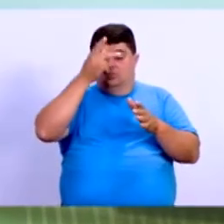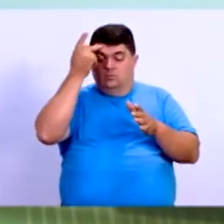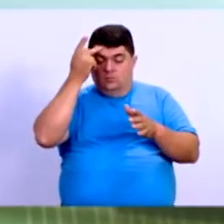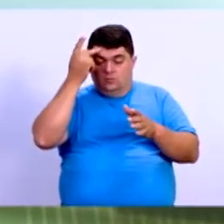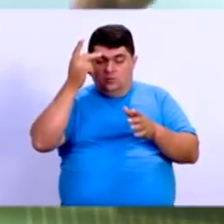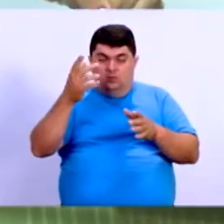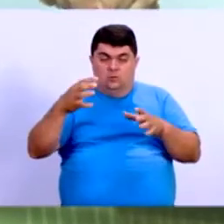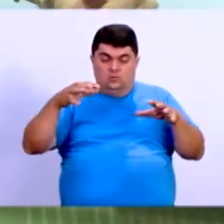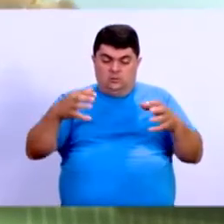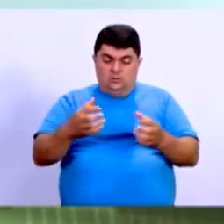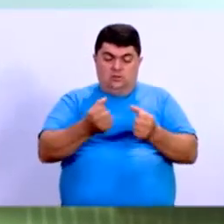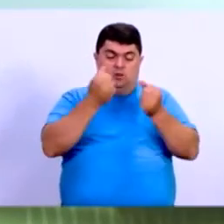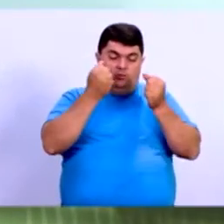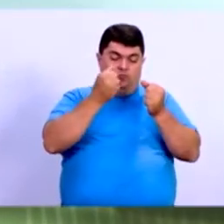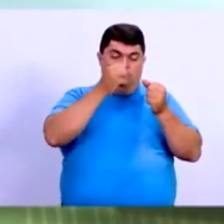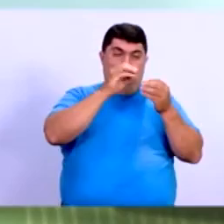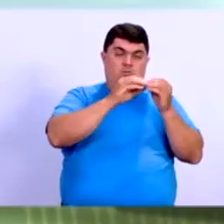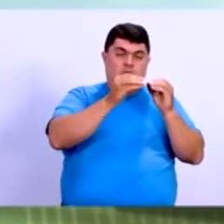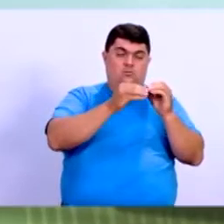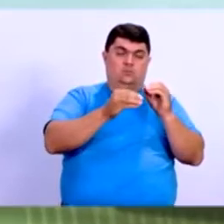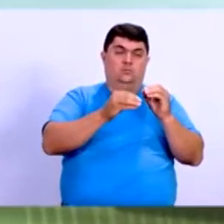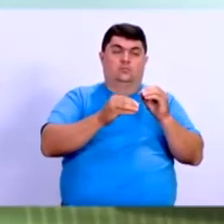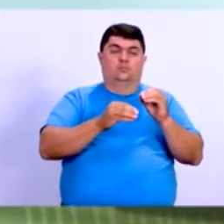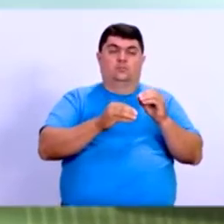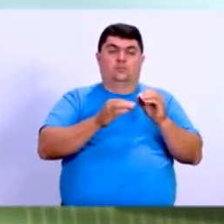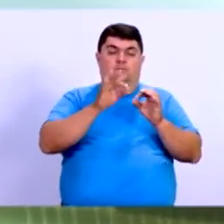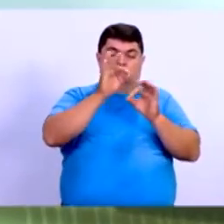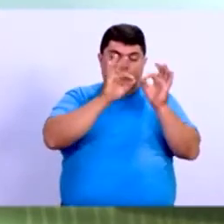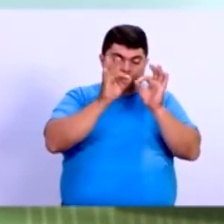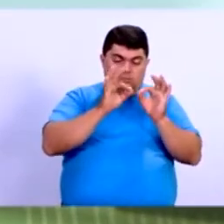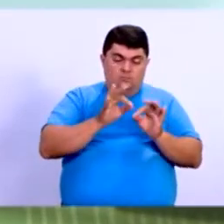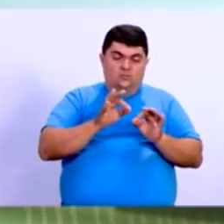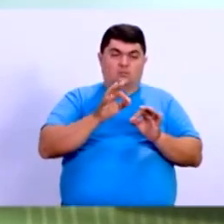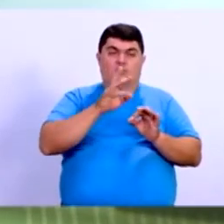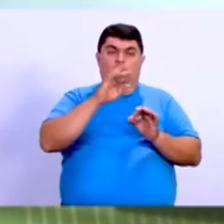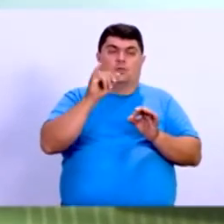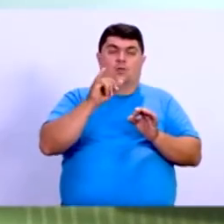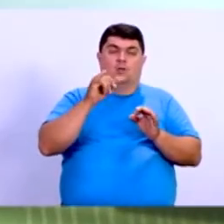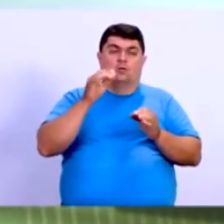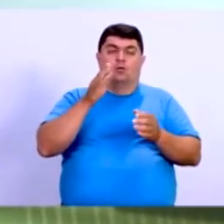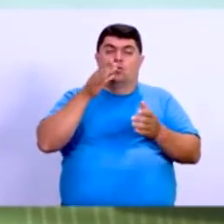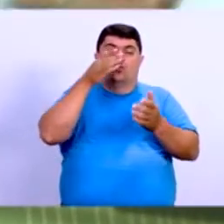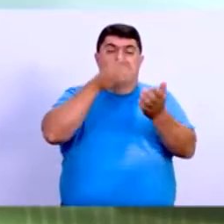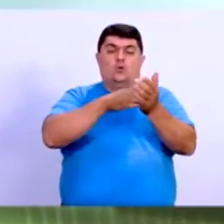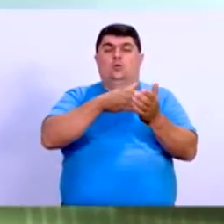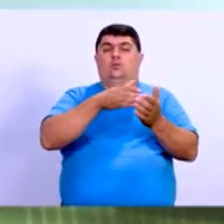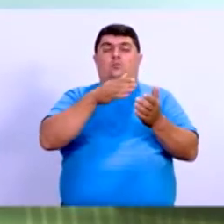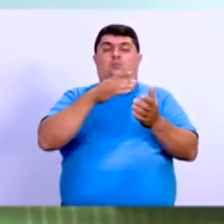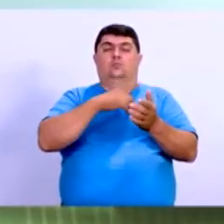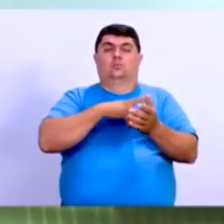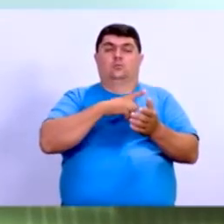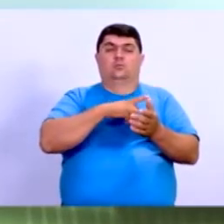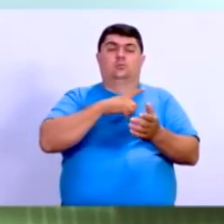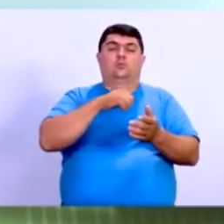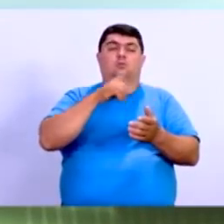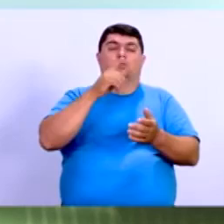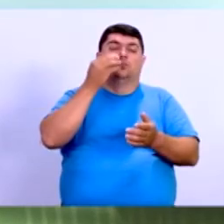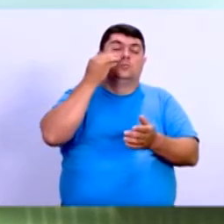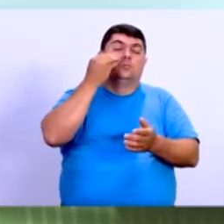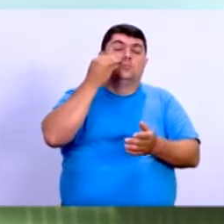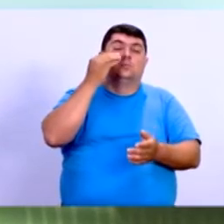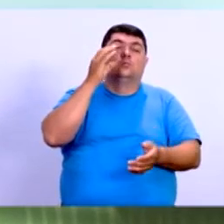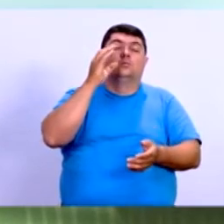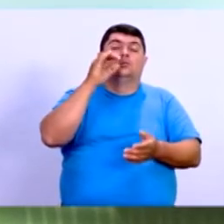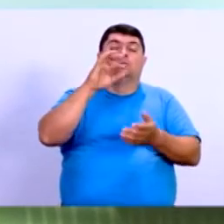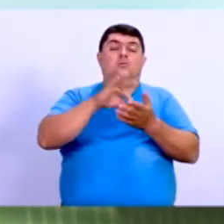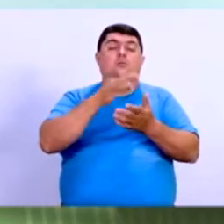no banco de dados, ou seja, você trabalhou com o banco de dados, então vai lá na frente no banco de dados. Então é só ver o que você vai